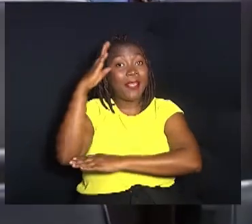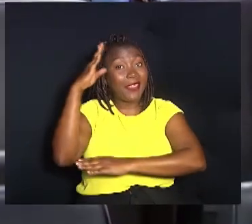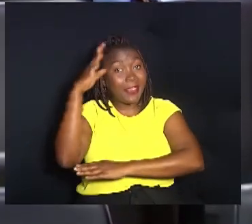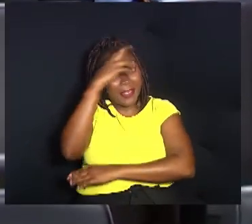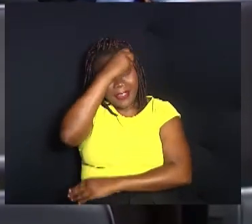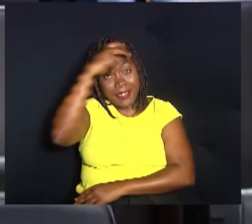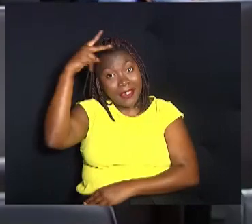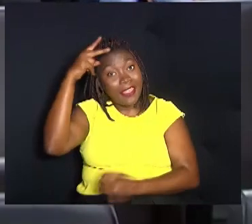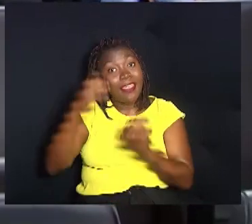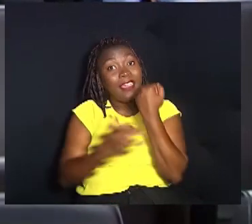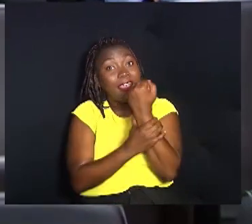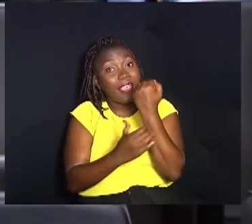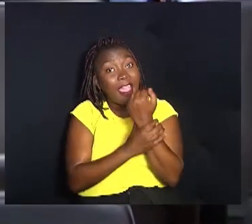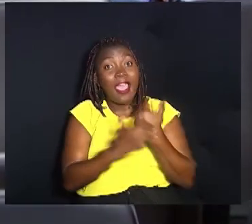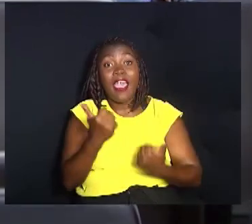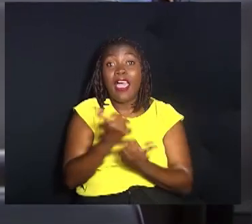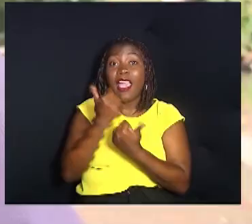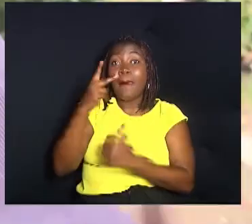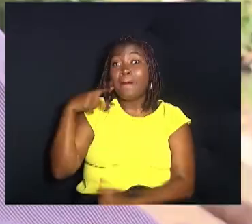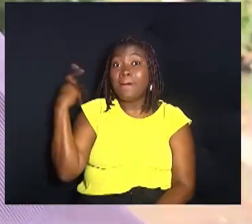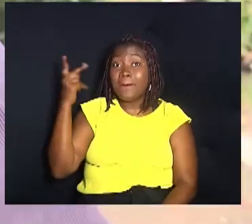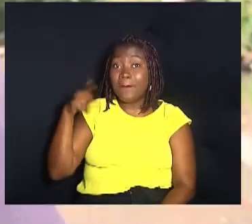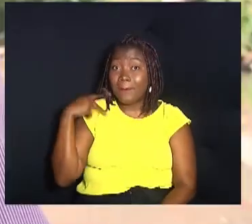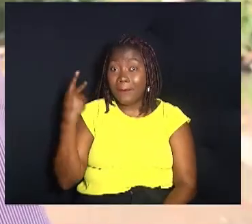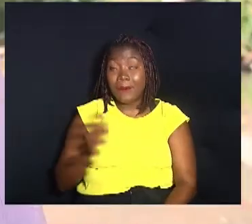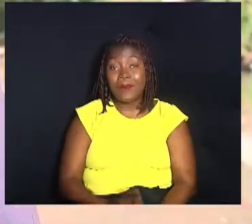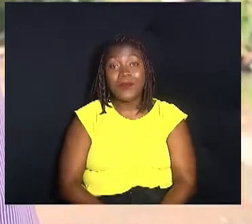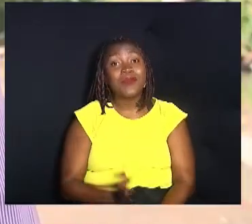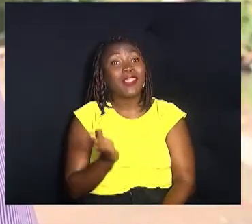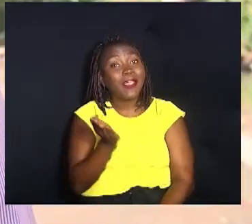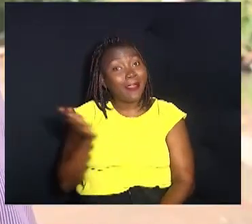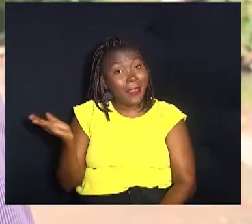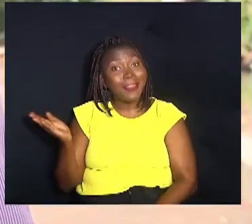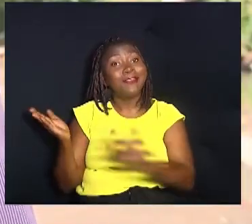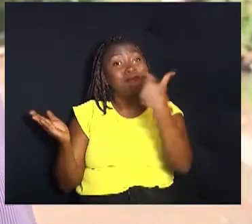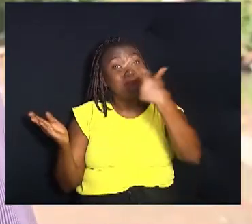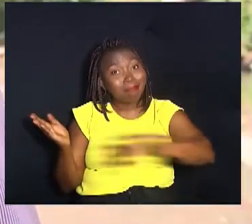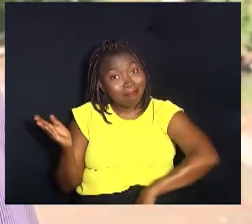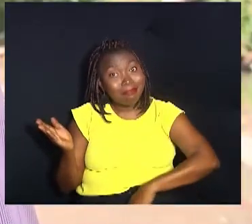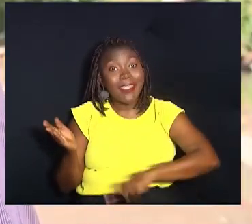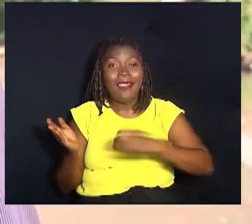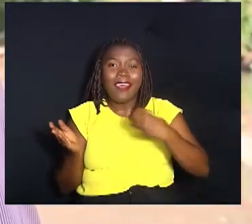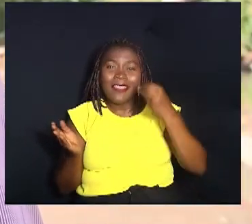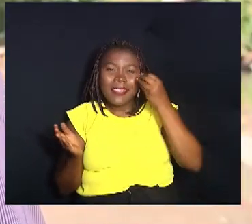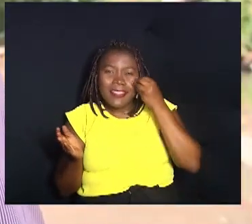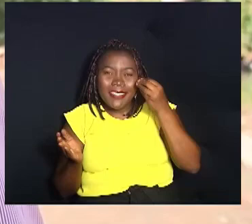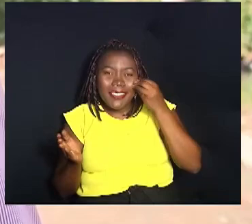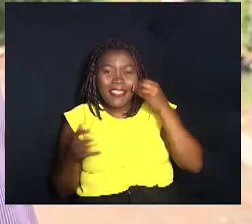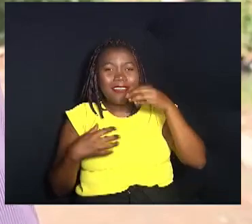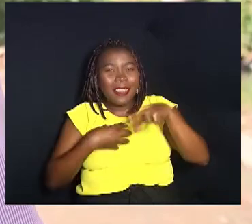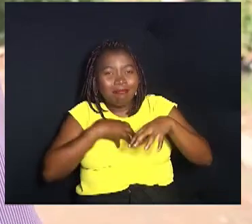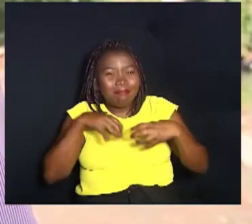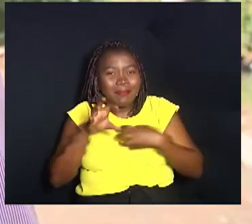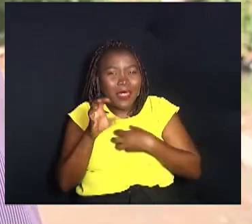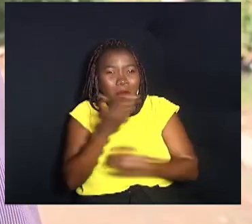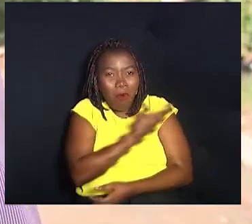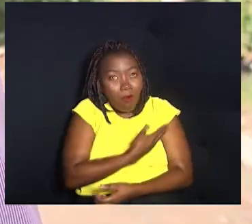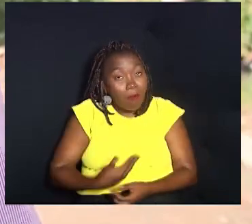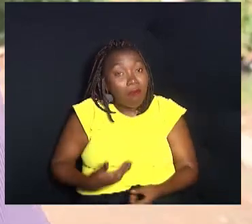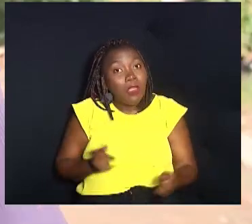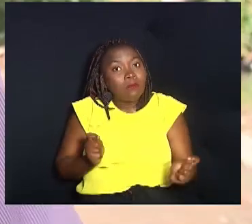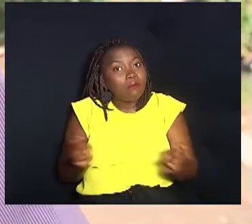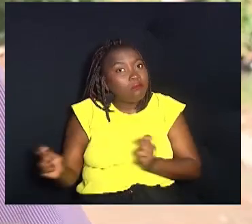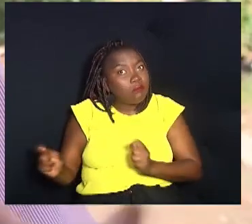para garantir o apoio dos parlamentares. Eles, mais uma vez, para tentar sensibilizar o governo, se